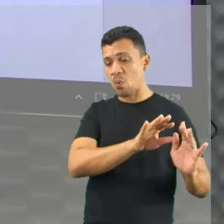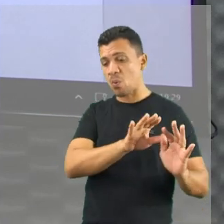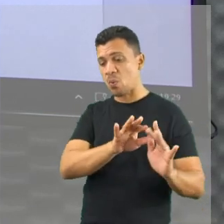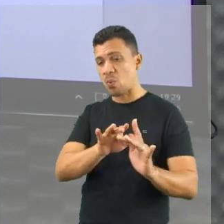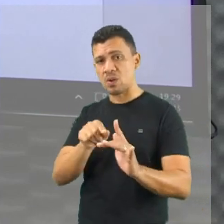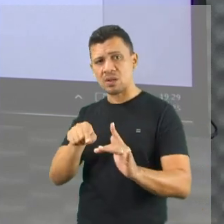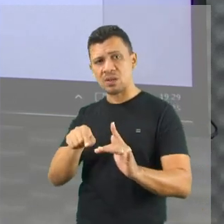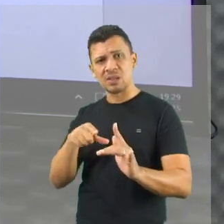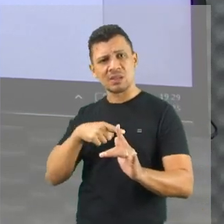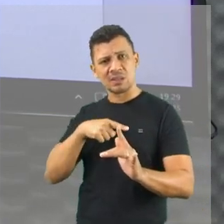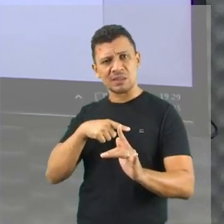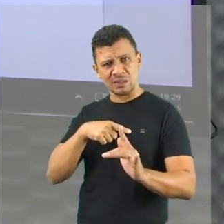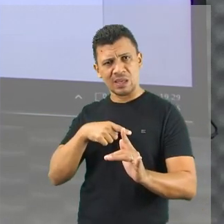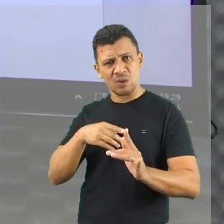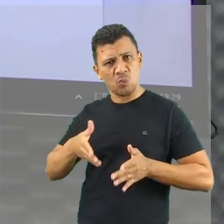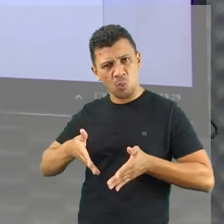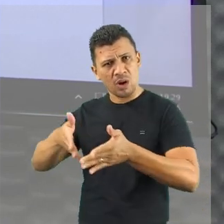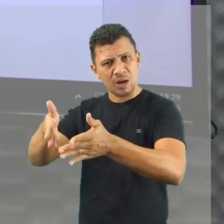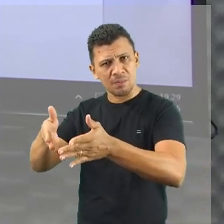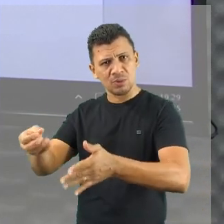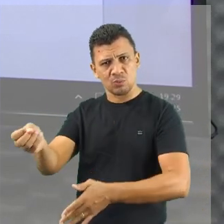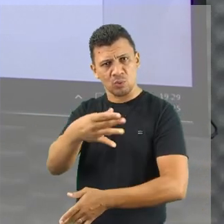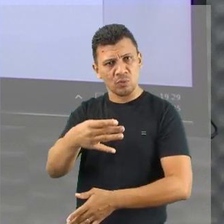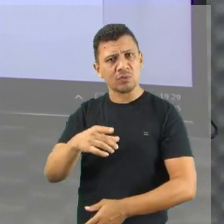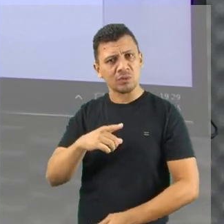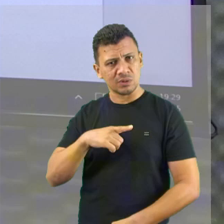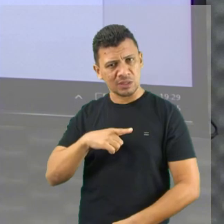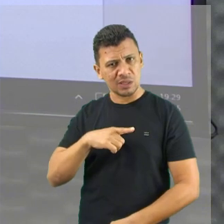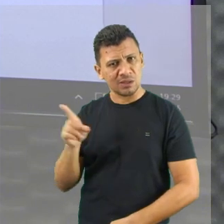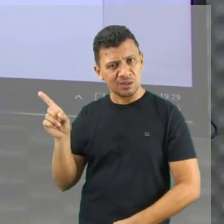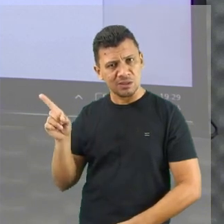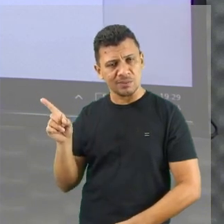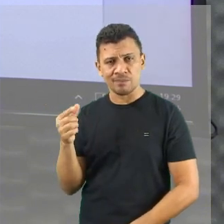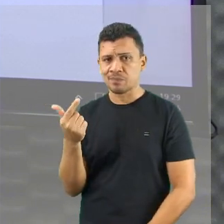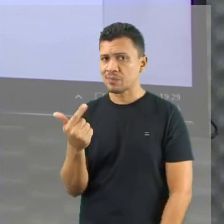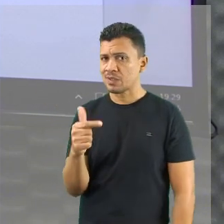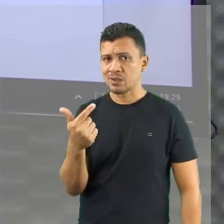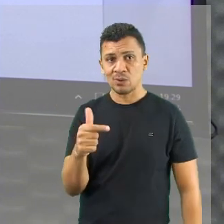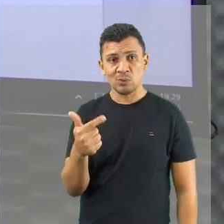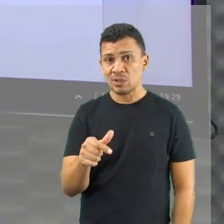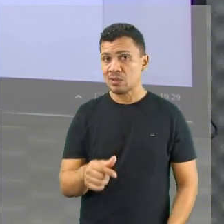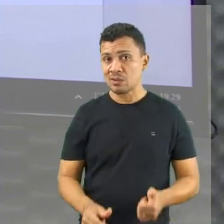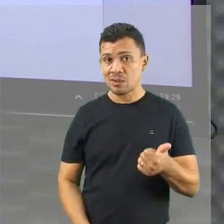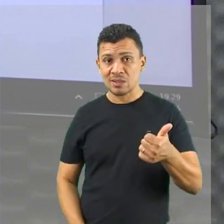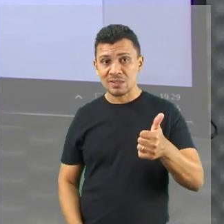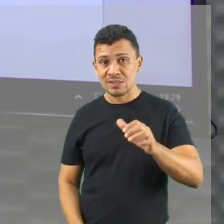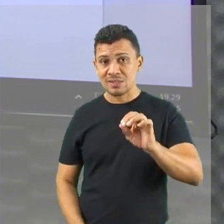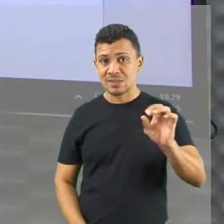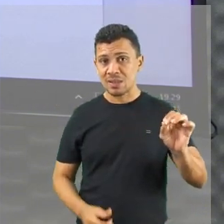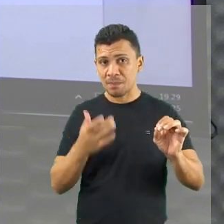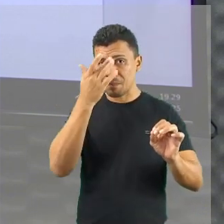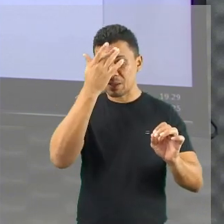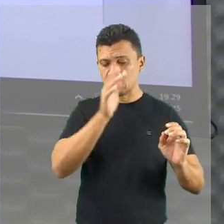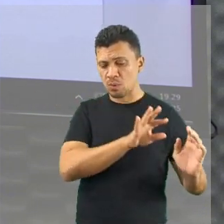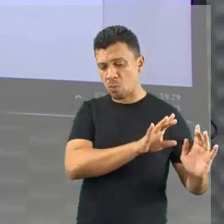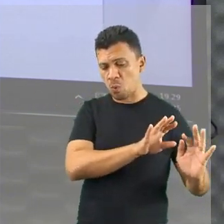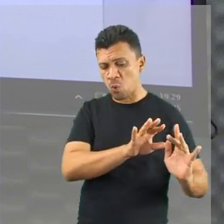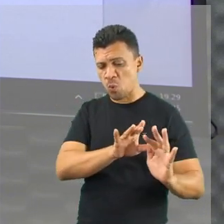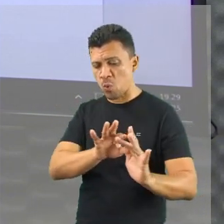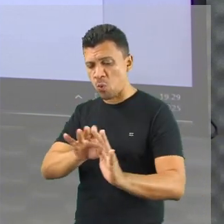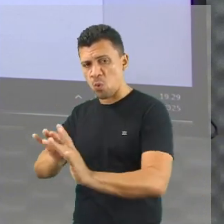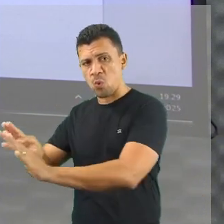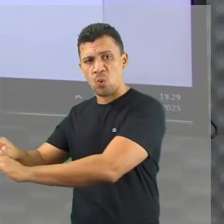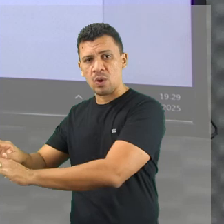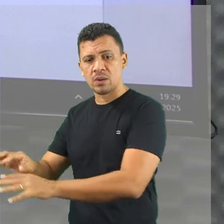pessoas passarem? Não tem. Não tem outro caminho para essas mesmas 100 pessoas passarem. Por isso que